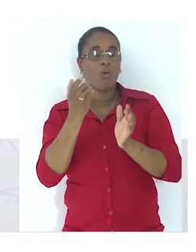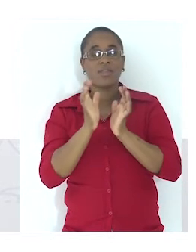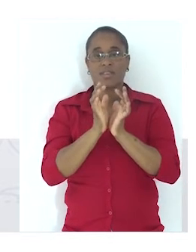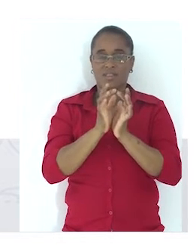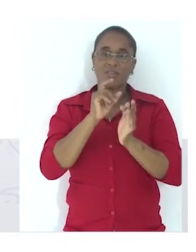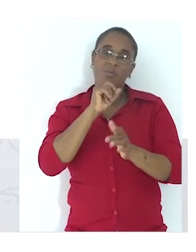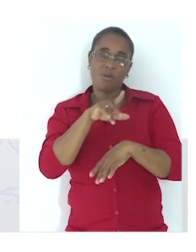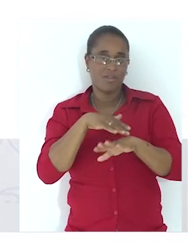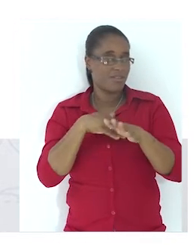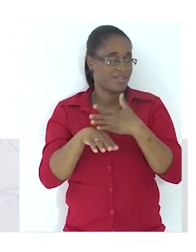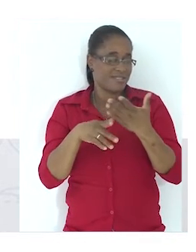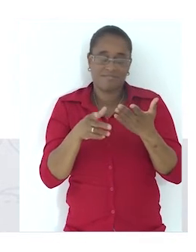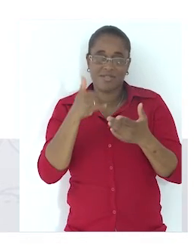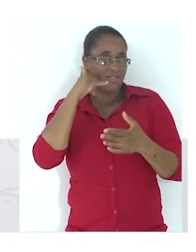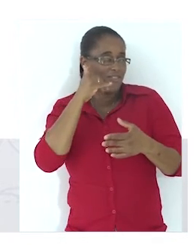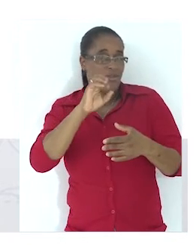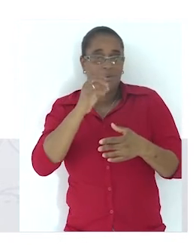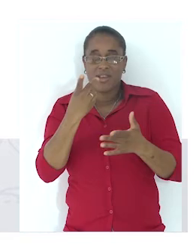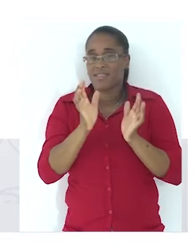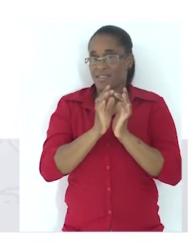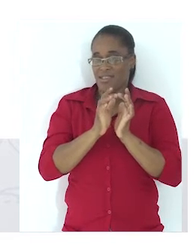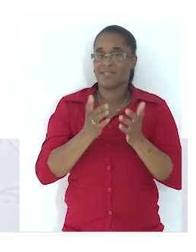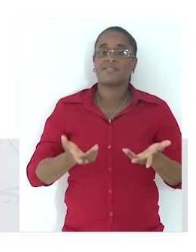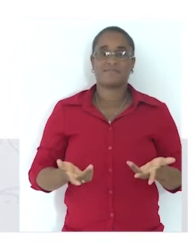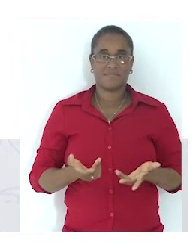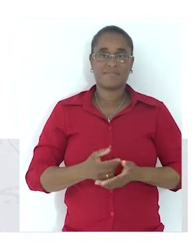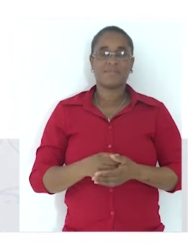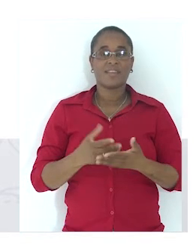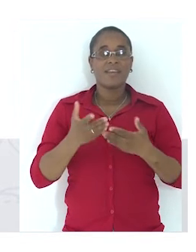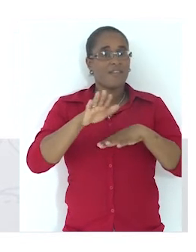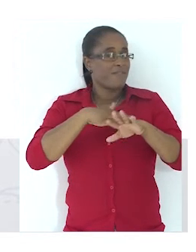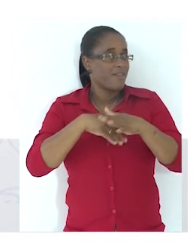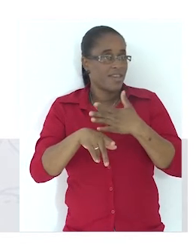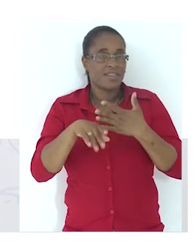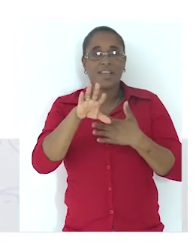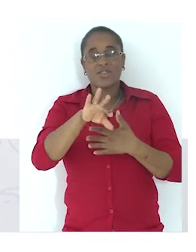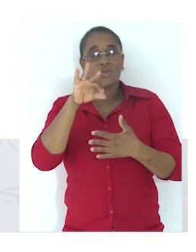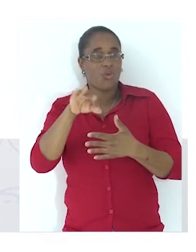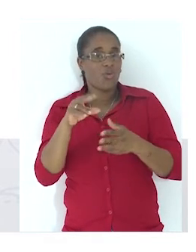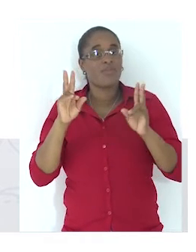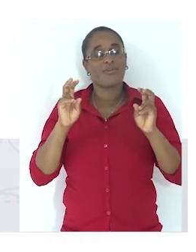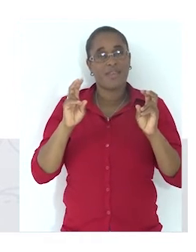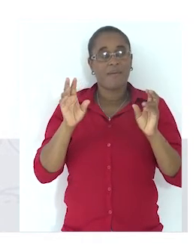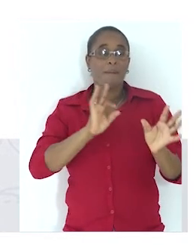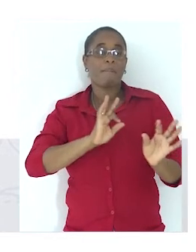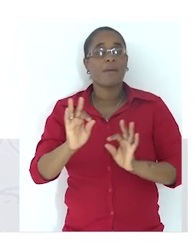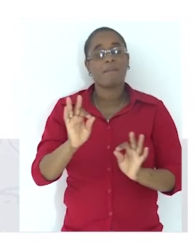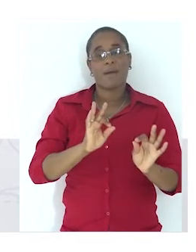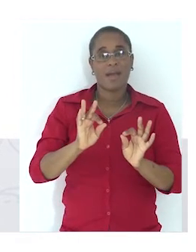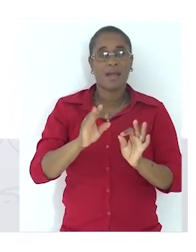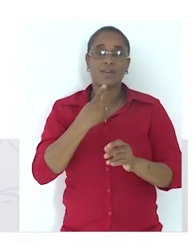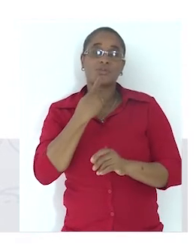Pode fazê-lo pelo telefone ou pela internet. Feita a escolha do tema, prepare